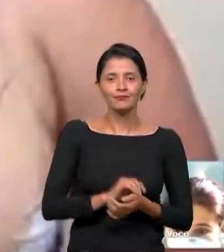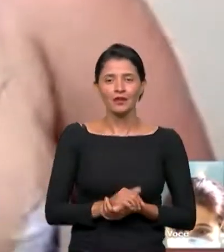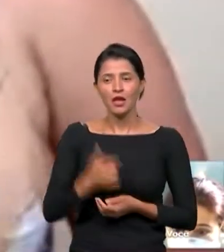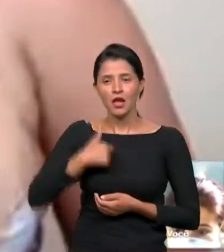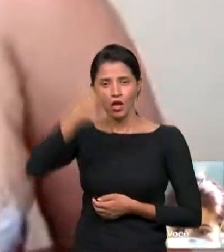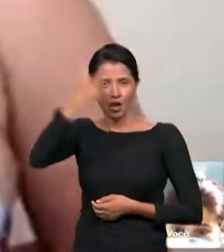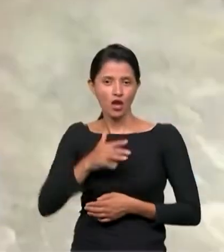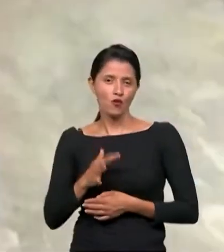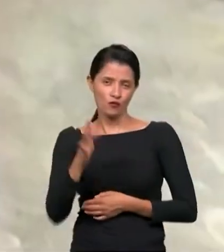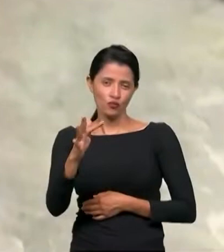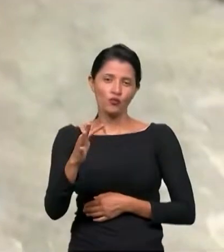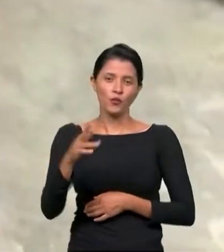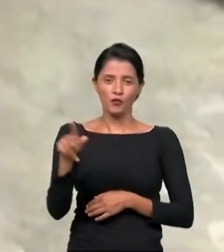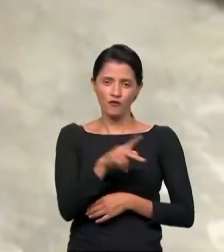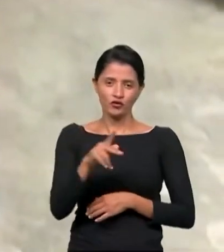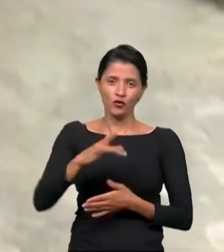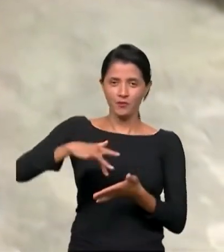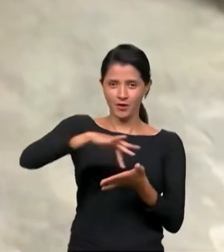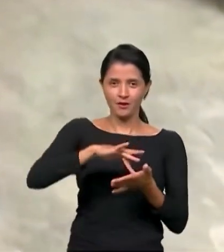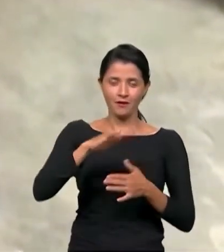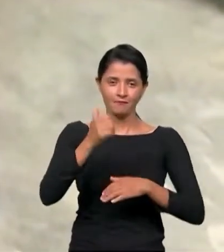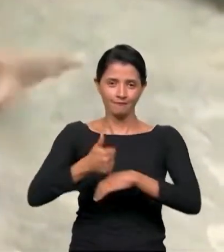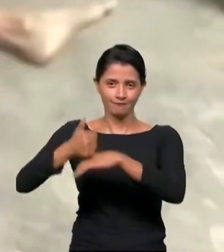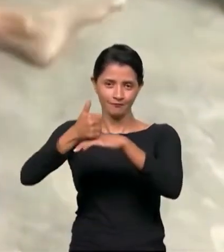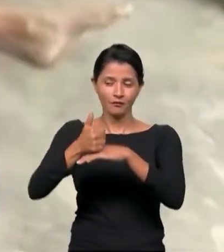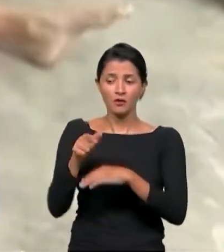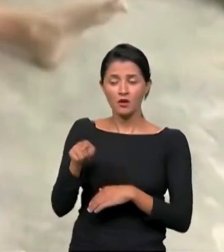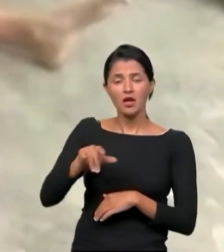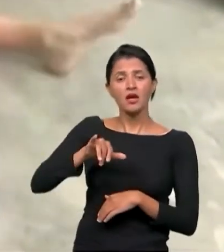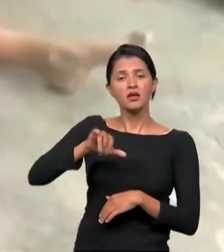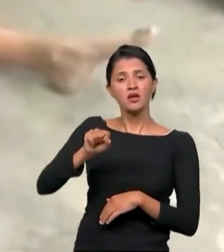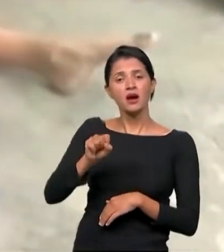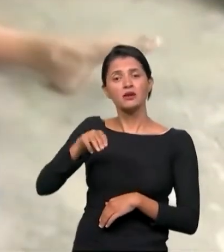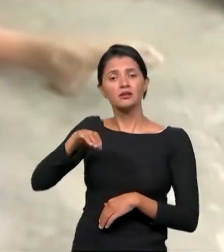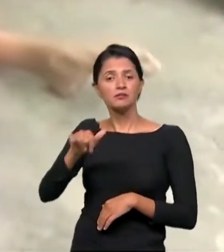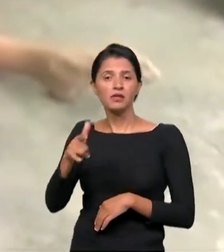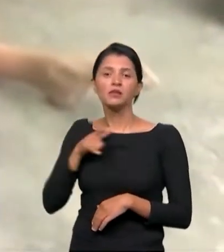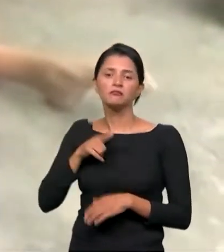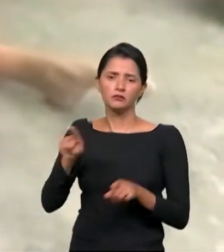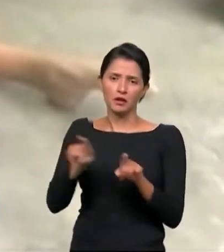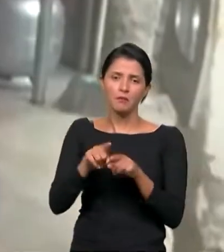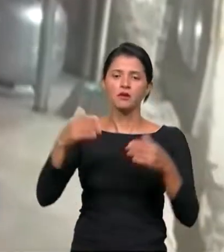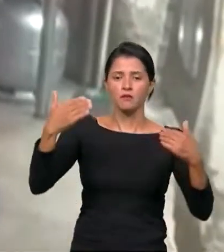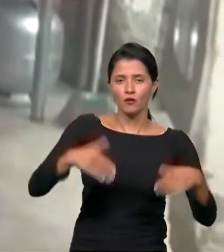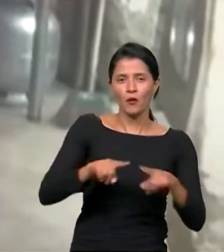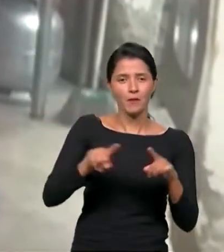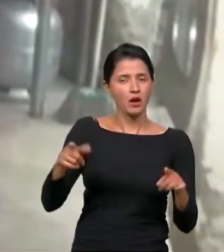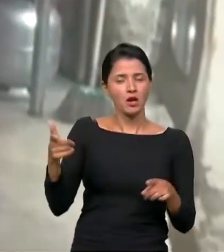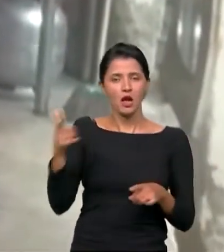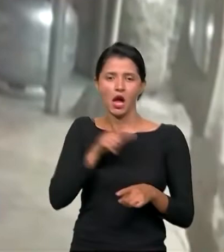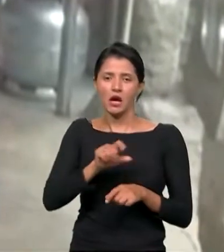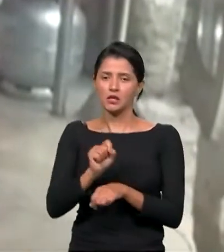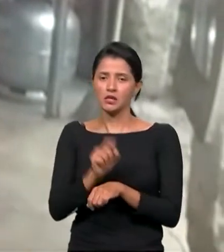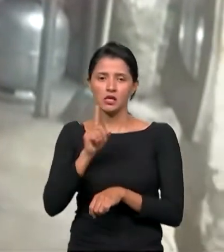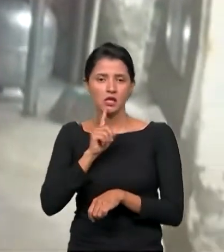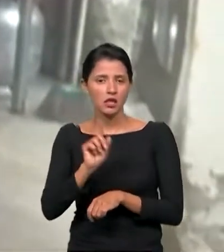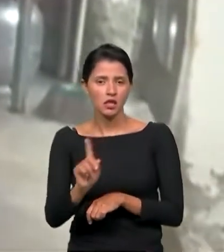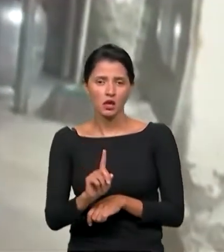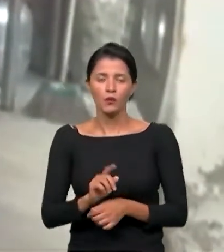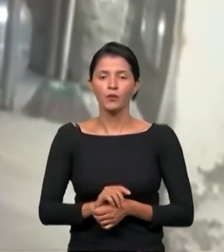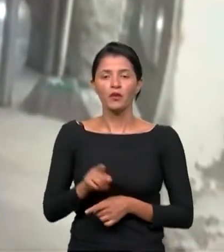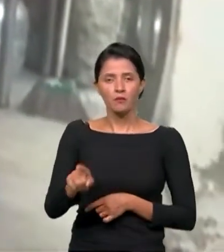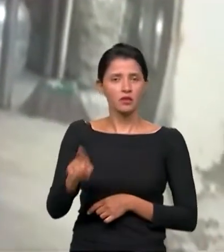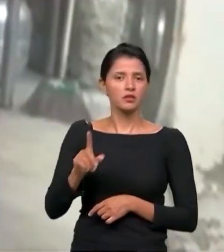balé profissional. Yasmin também participou da seleção, mas ainda não foi dessa vez. Mas ela é